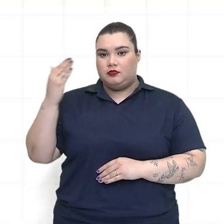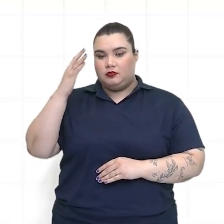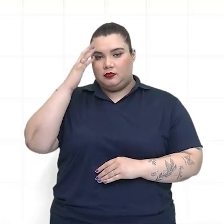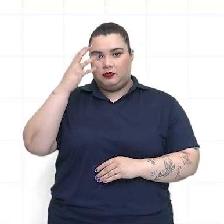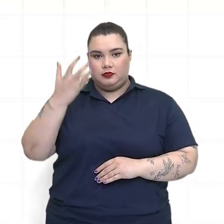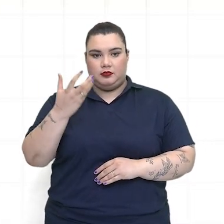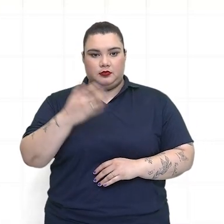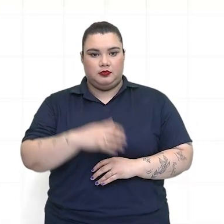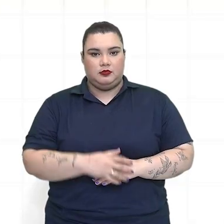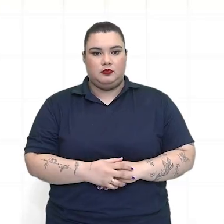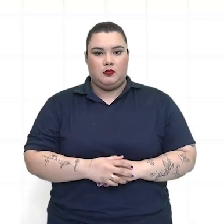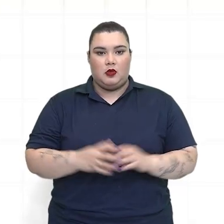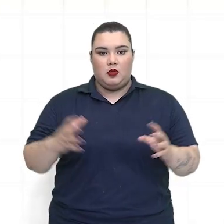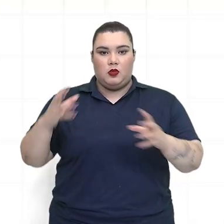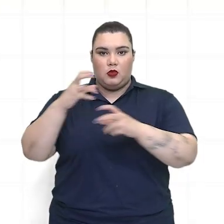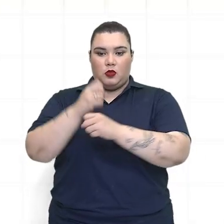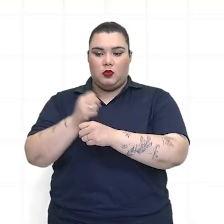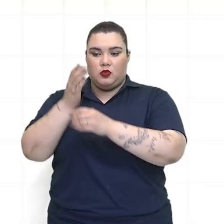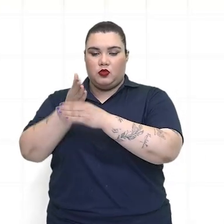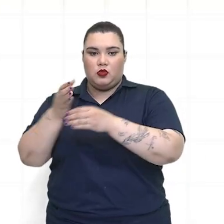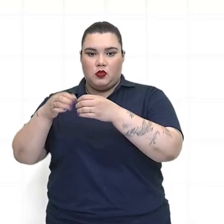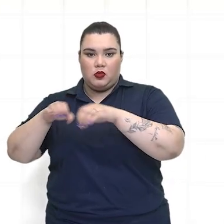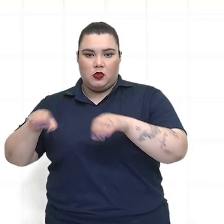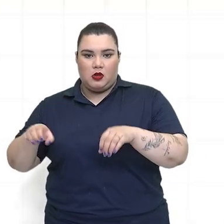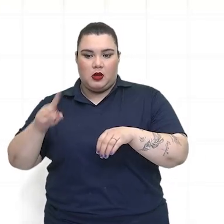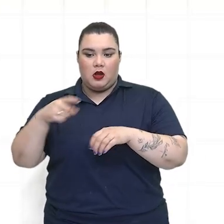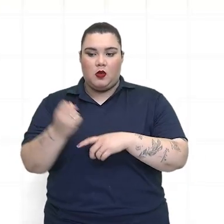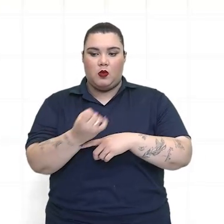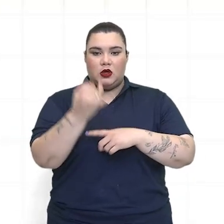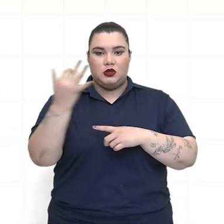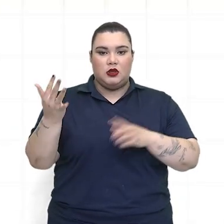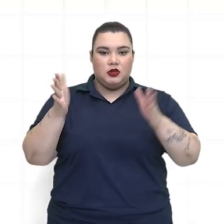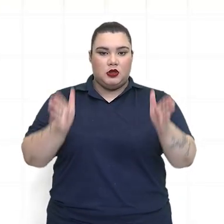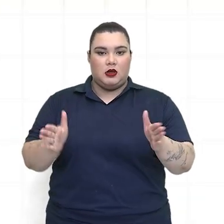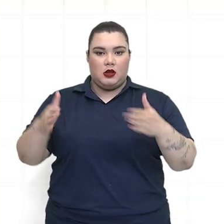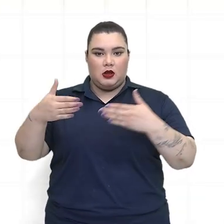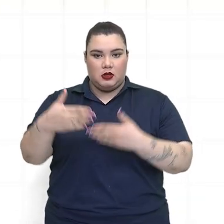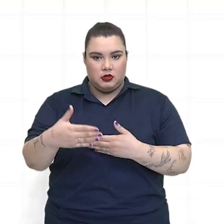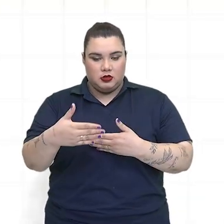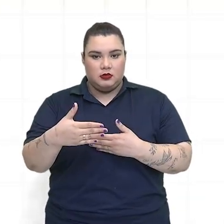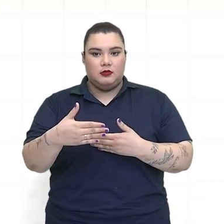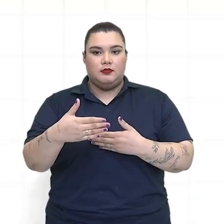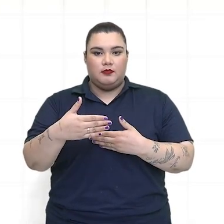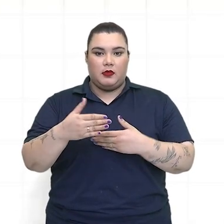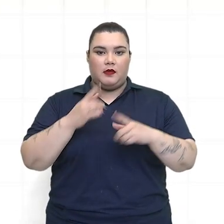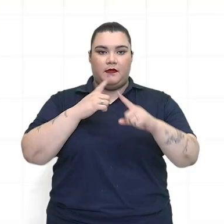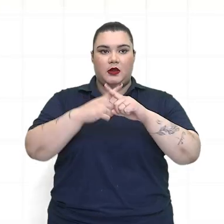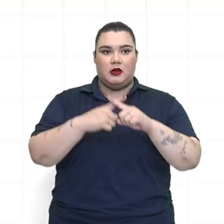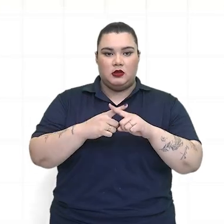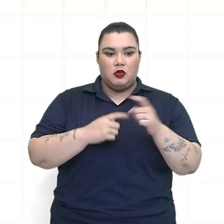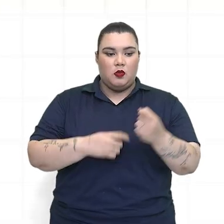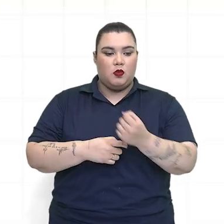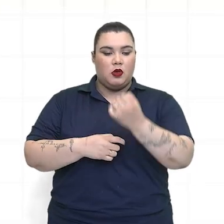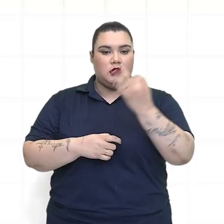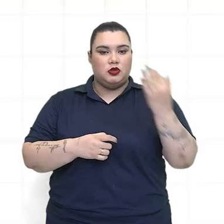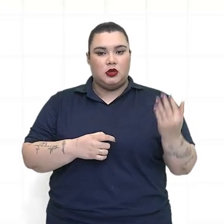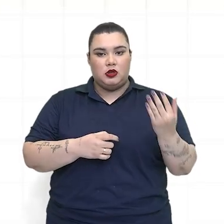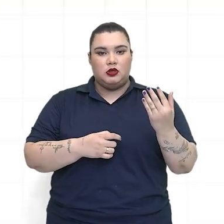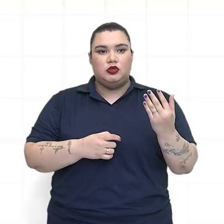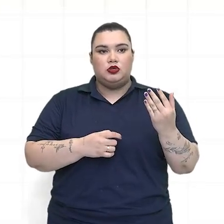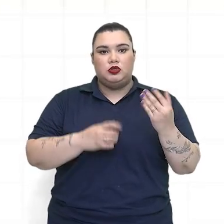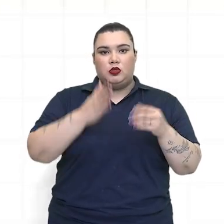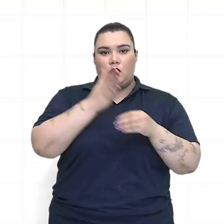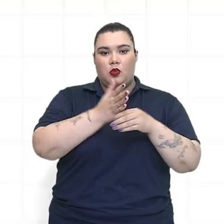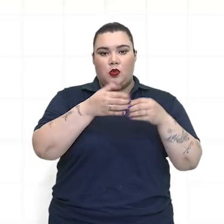Resolução. Total de ovos é igual ao número de caixas, que multiplica o número de